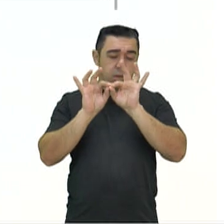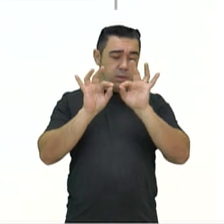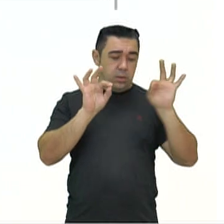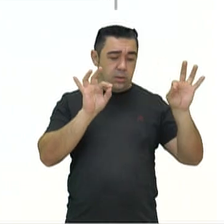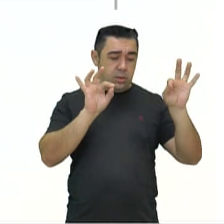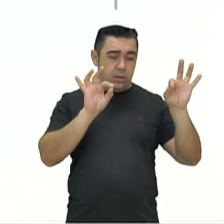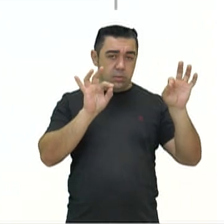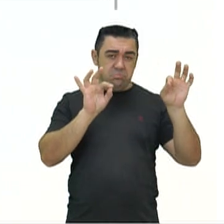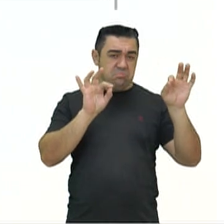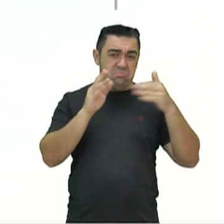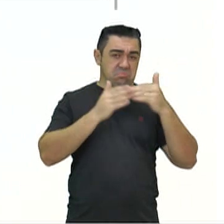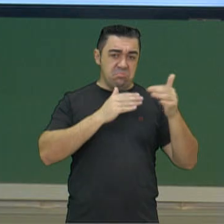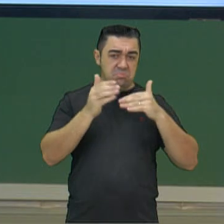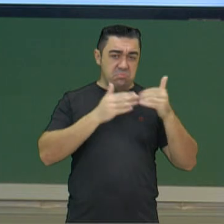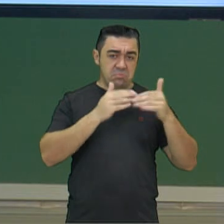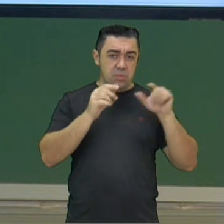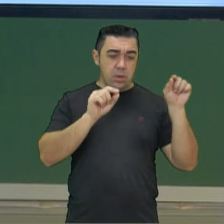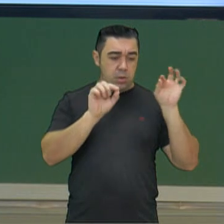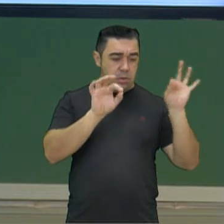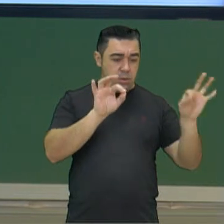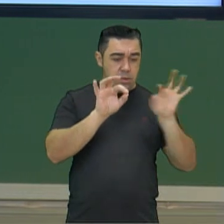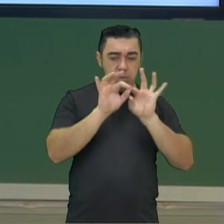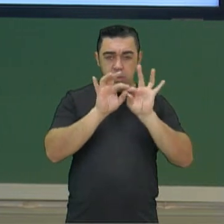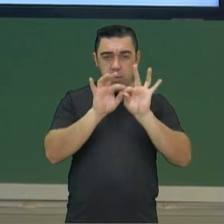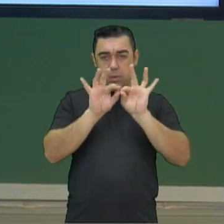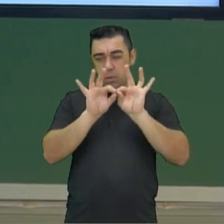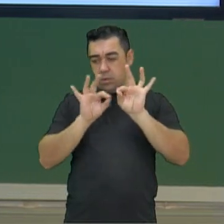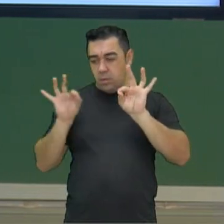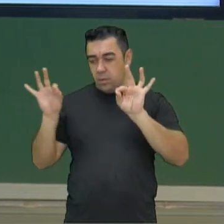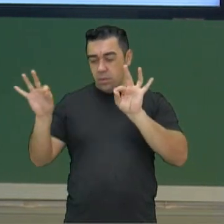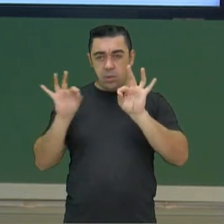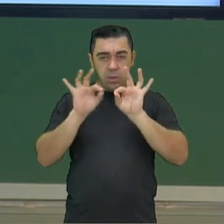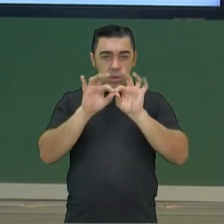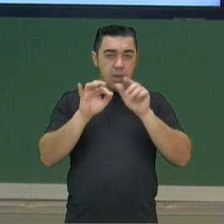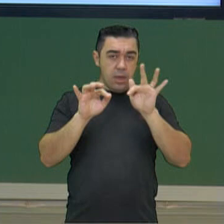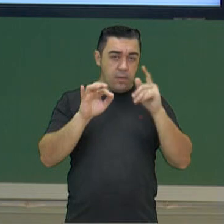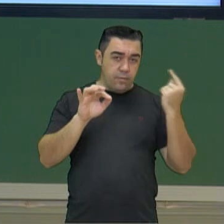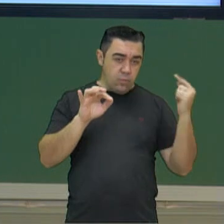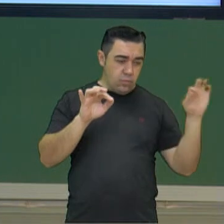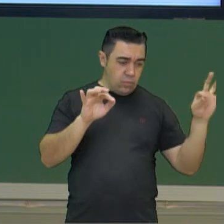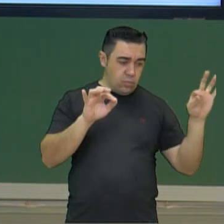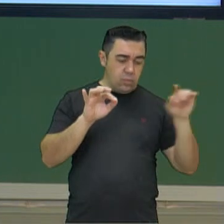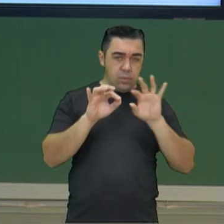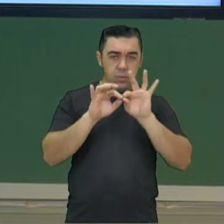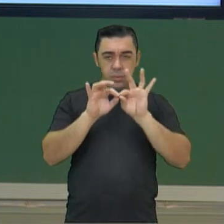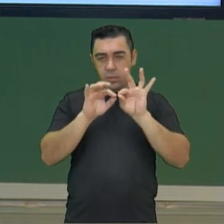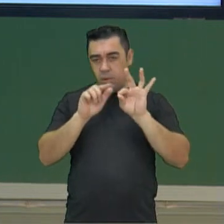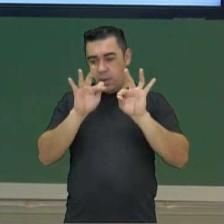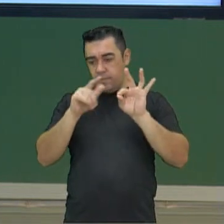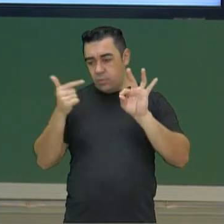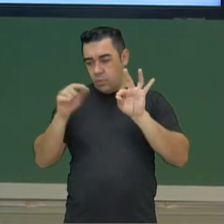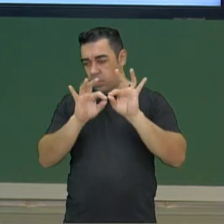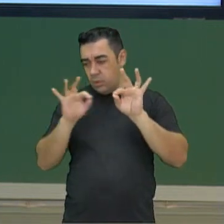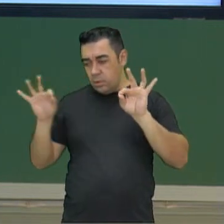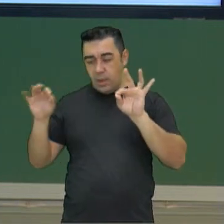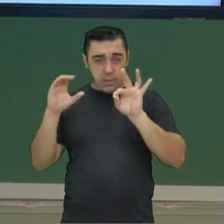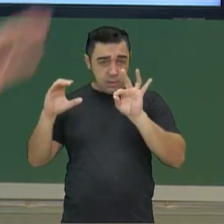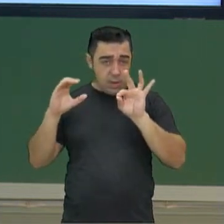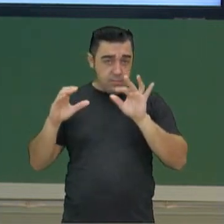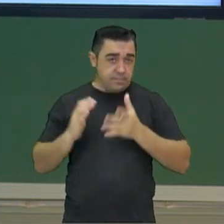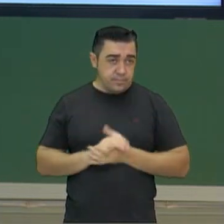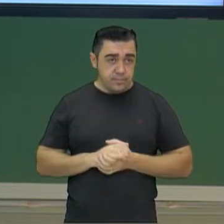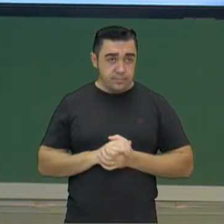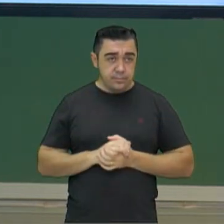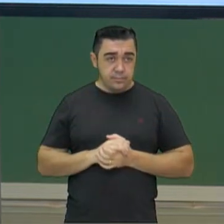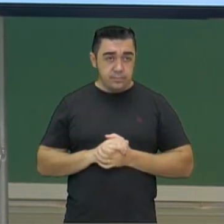até qualquer um dos dois focos. A distância da origem até o foco 1 é C, a distância da origem até o foco 2 é C, a